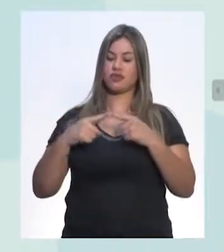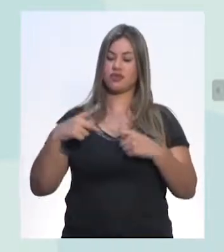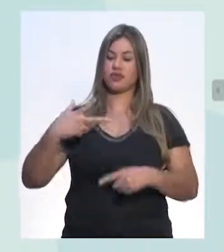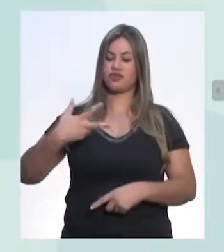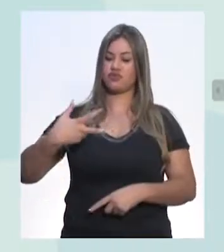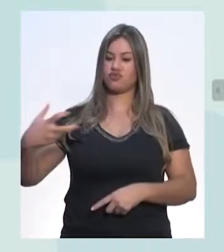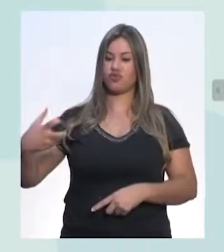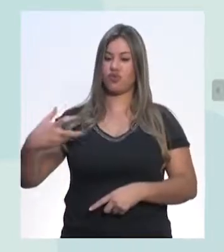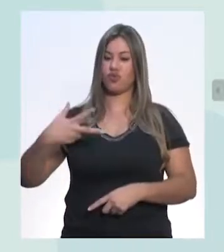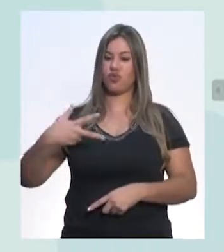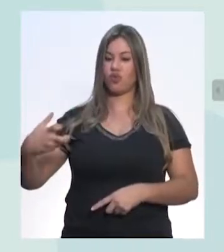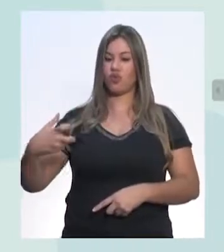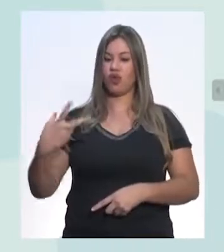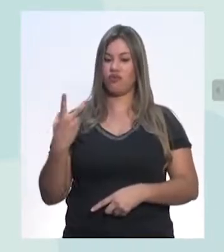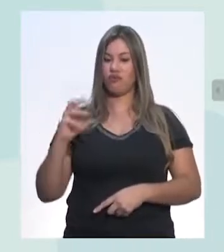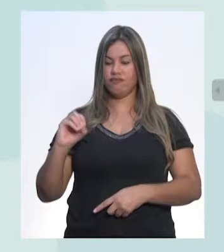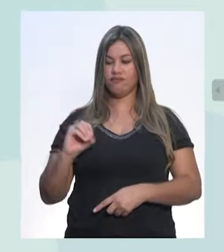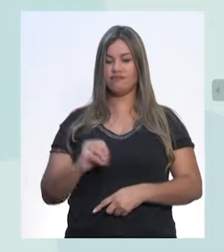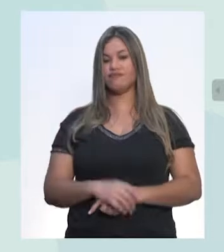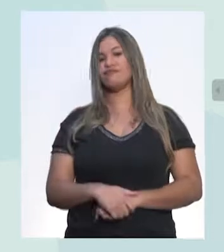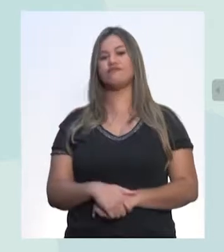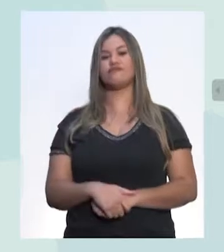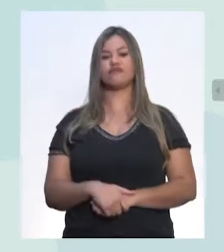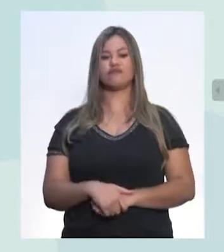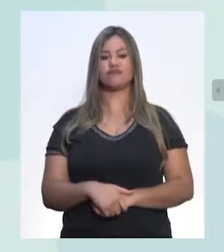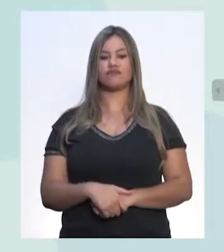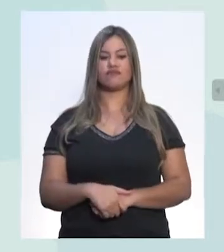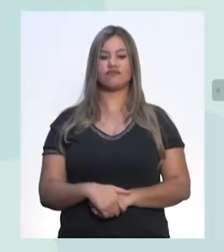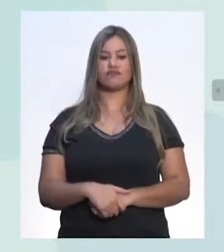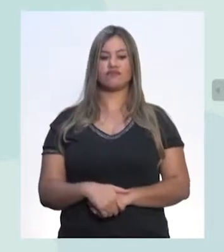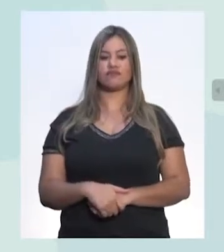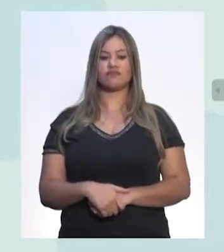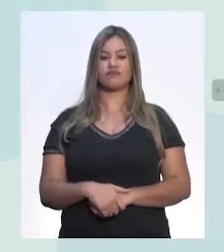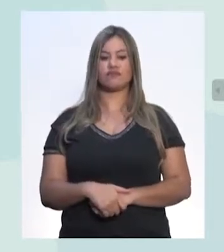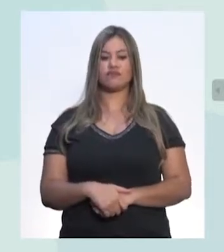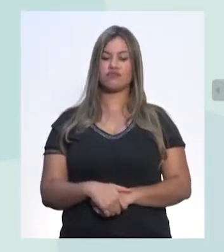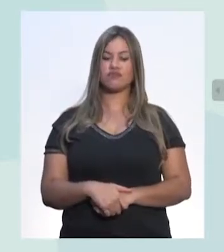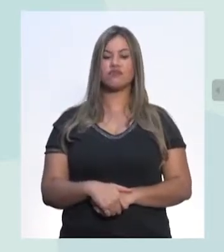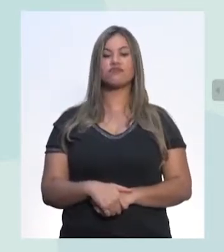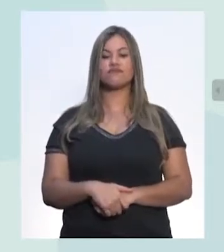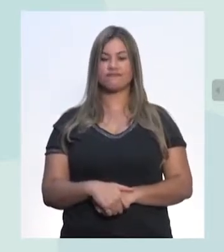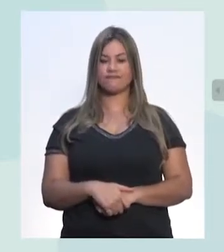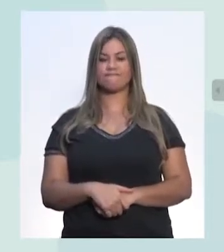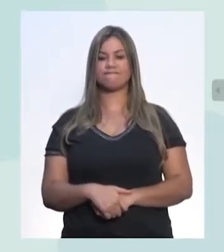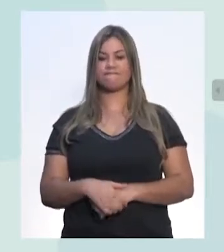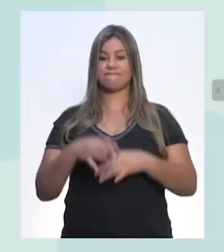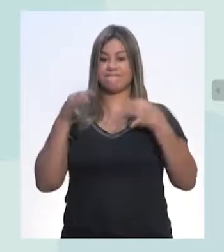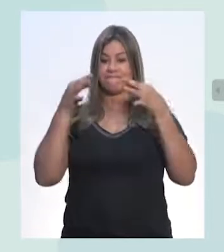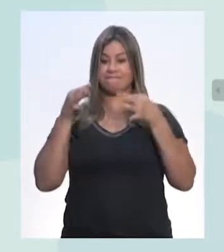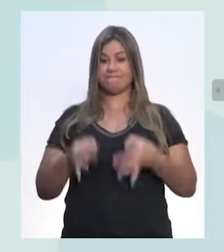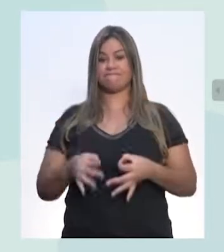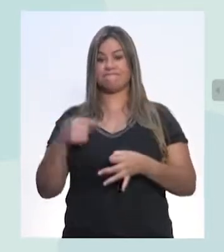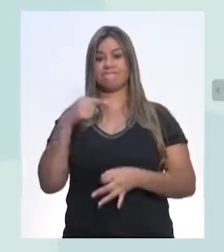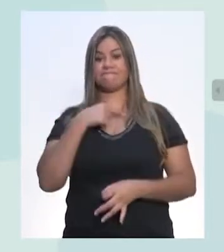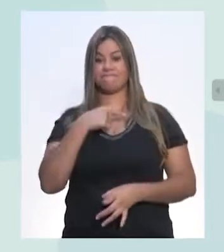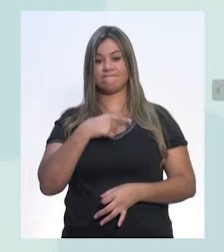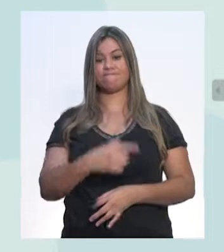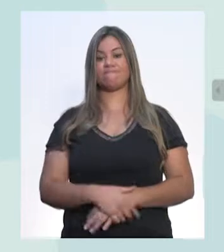ou seguindo a ideia de quem colocou ao contrário. Estou afirmando isso,